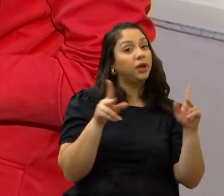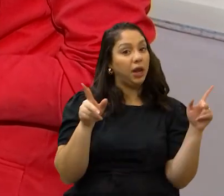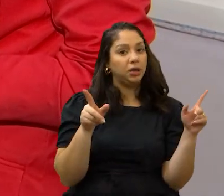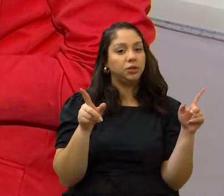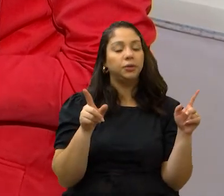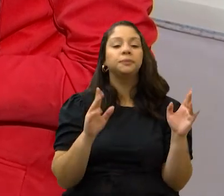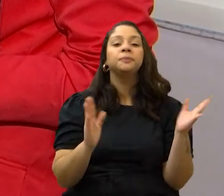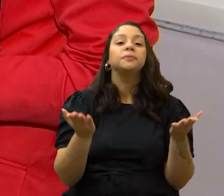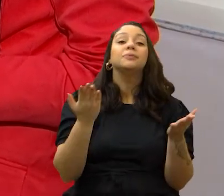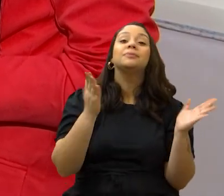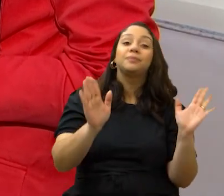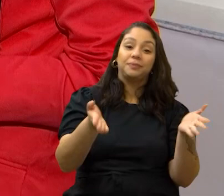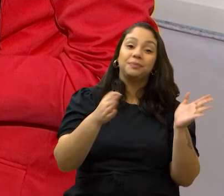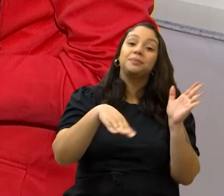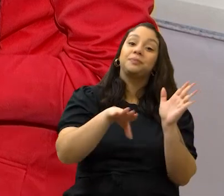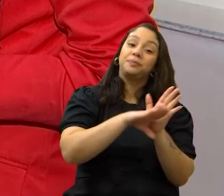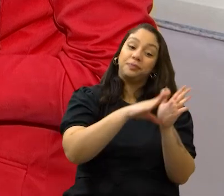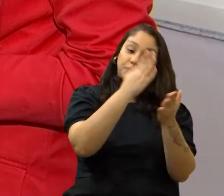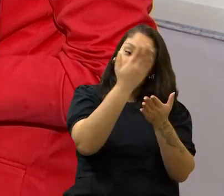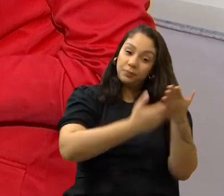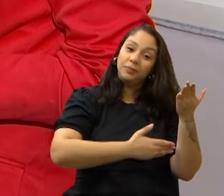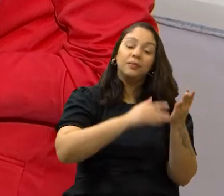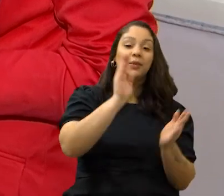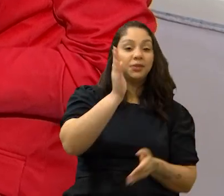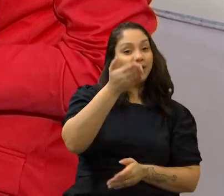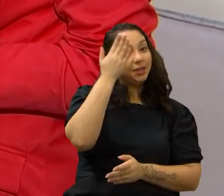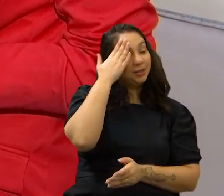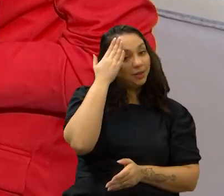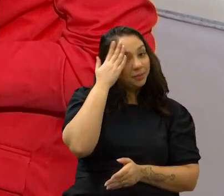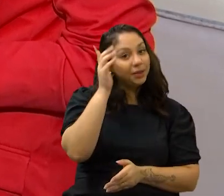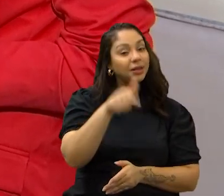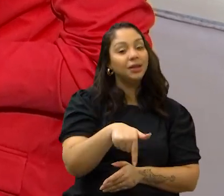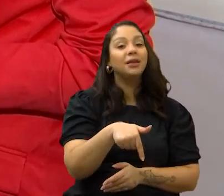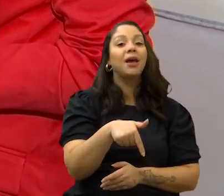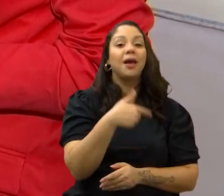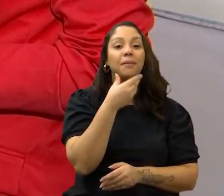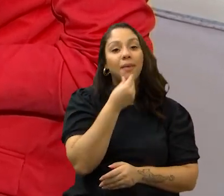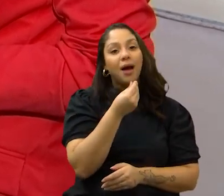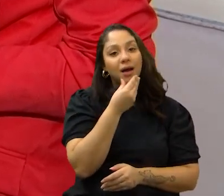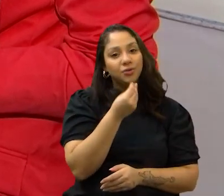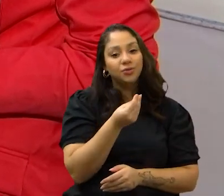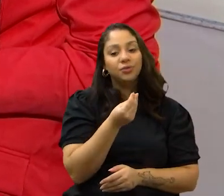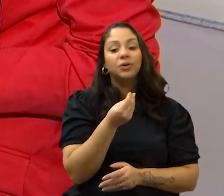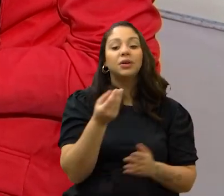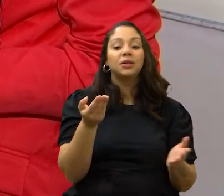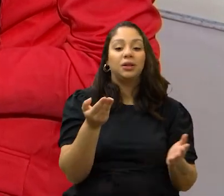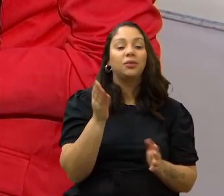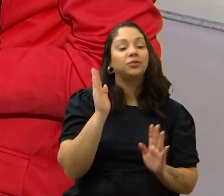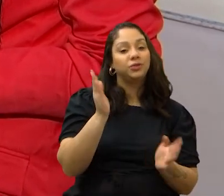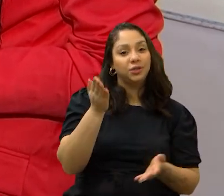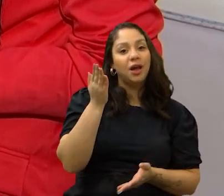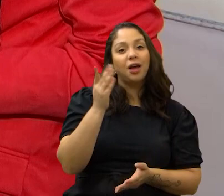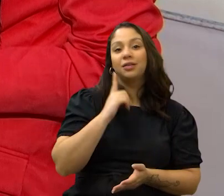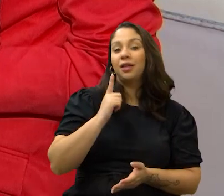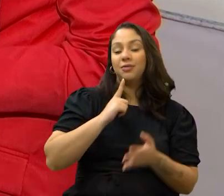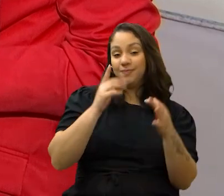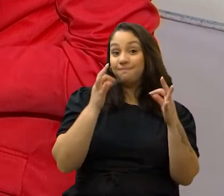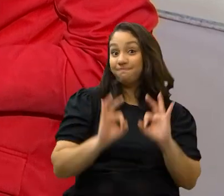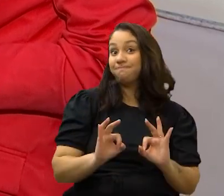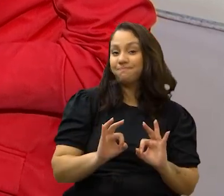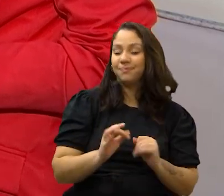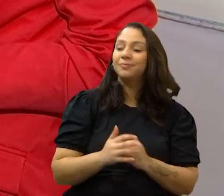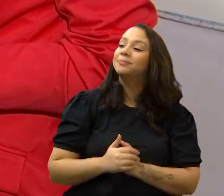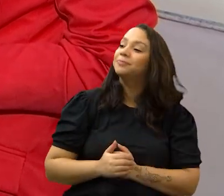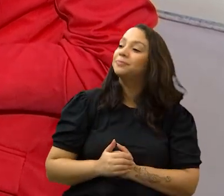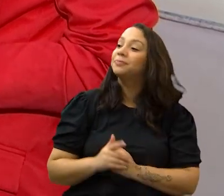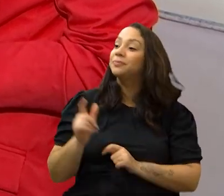né? Então assim, ele veio já com sexagem, então a gente já sabe que ele é macho, então isso a gente já tem